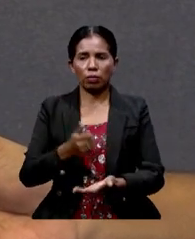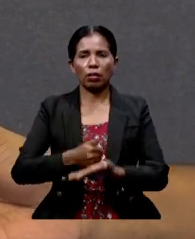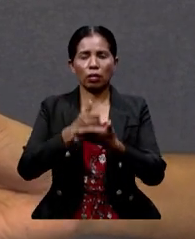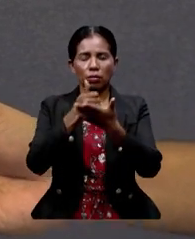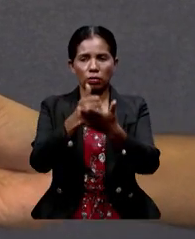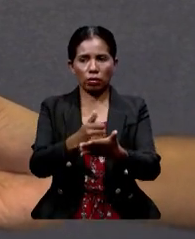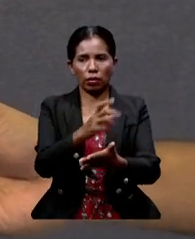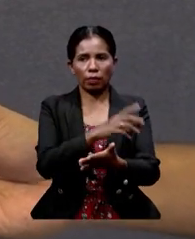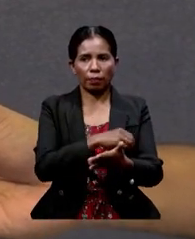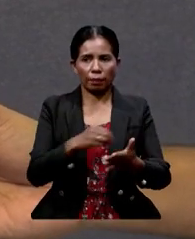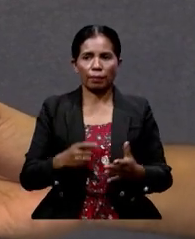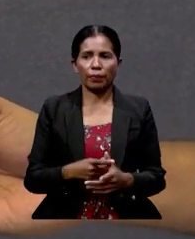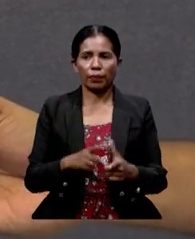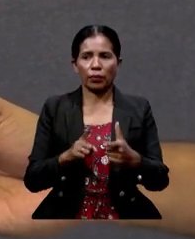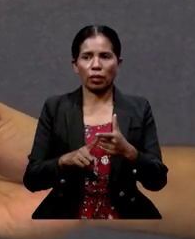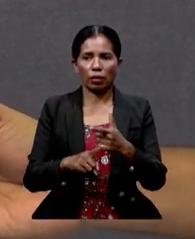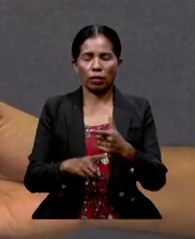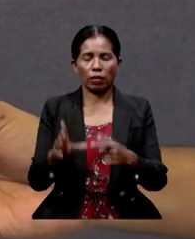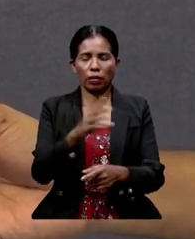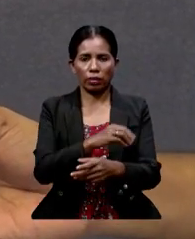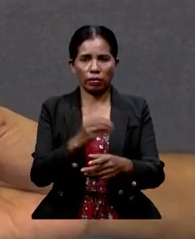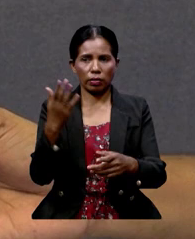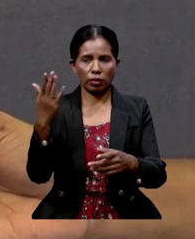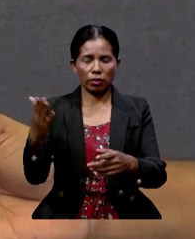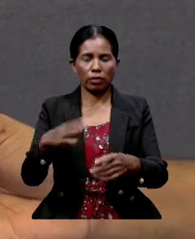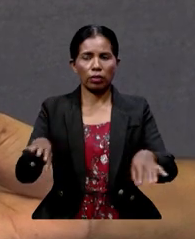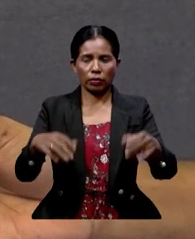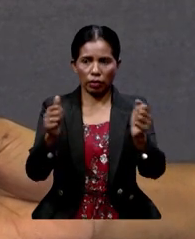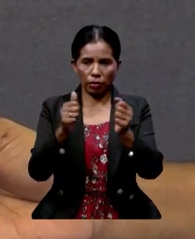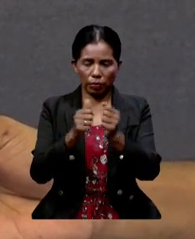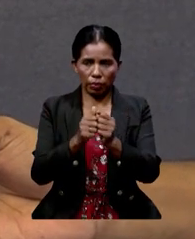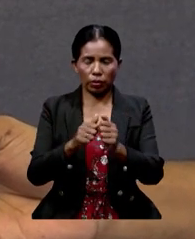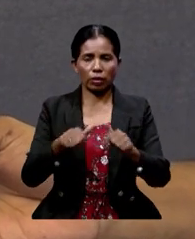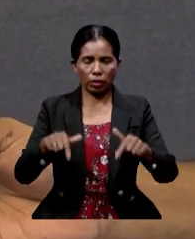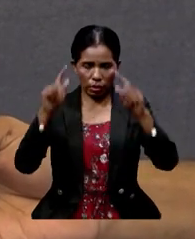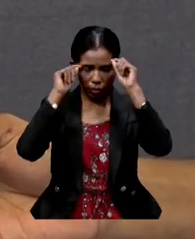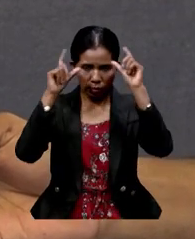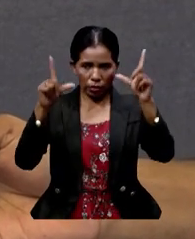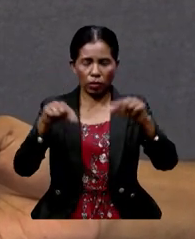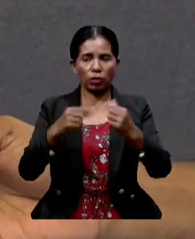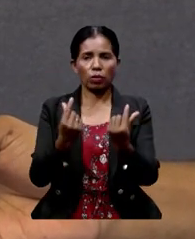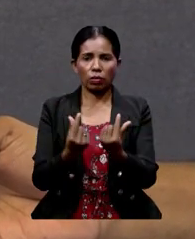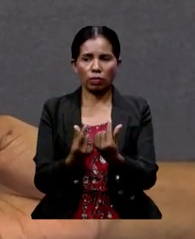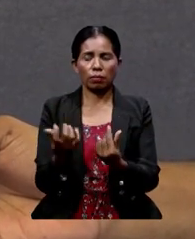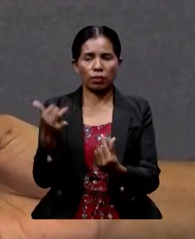constituídos dentro dos quadros dos colaboradores do BNU Timor.